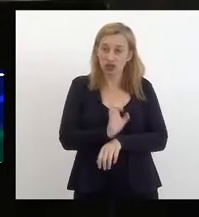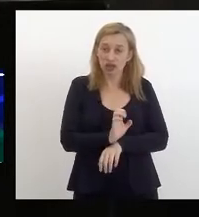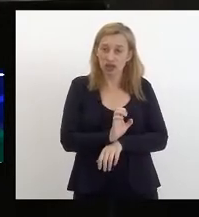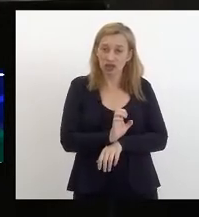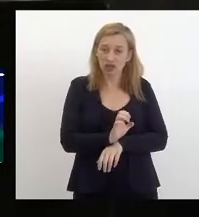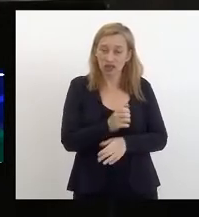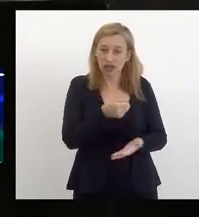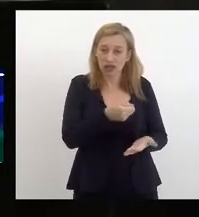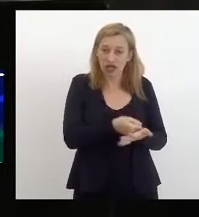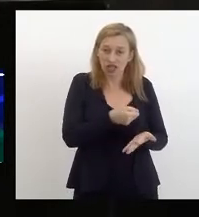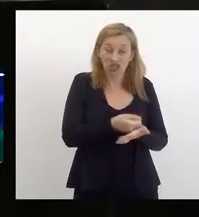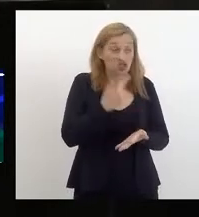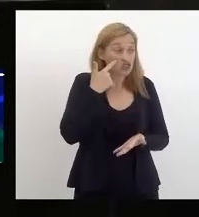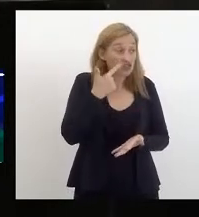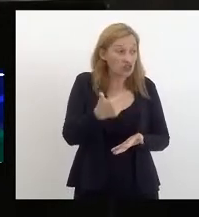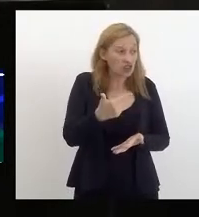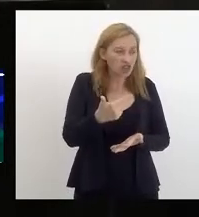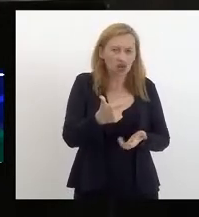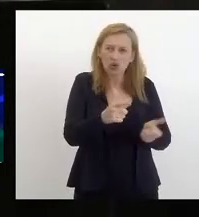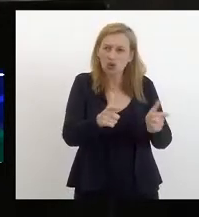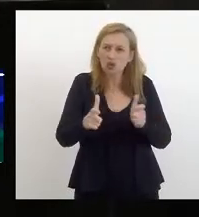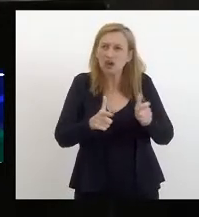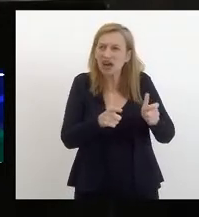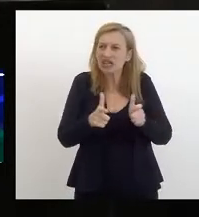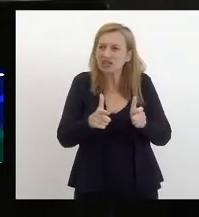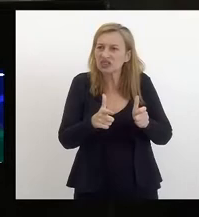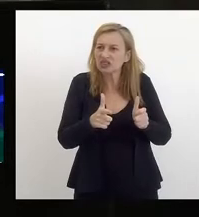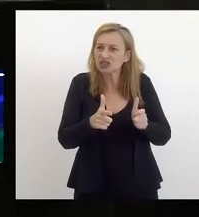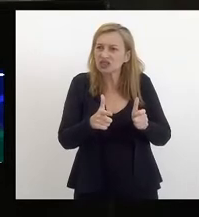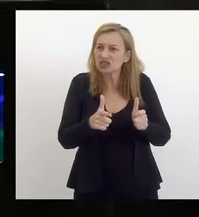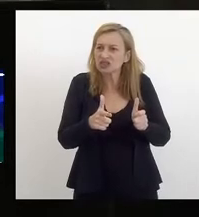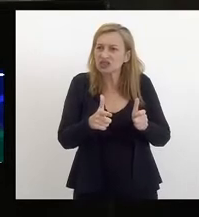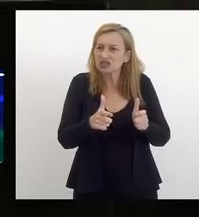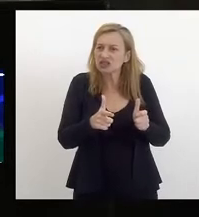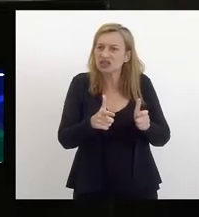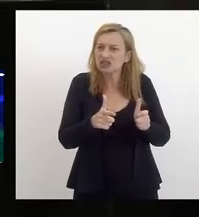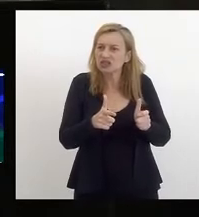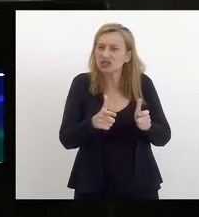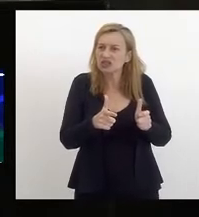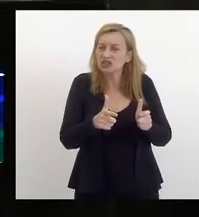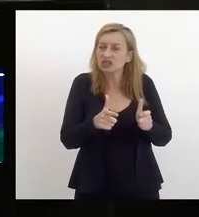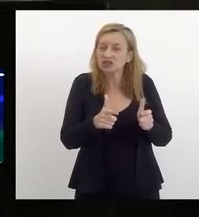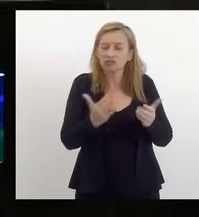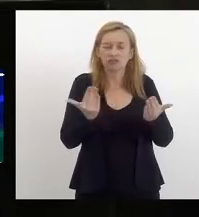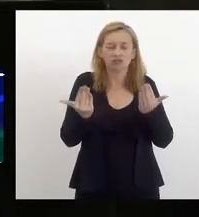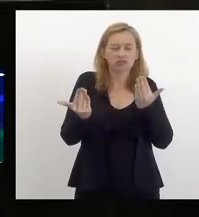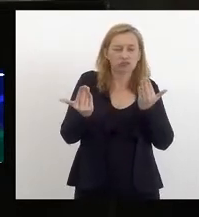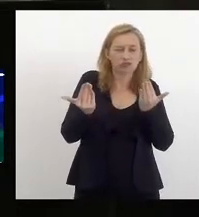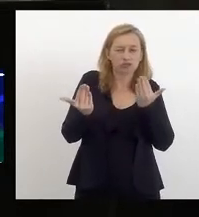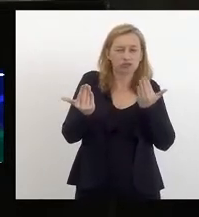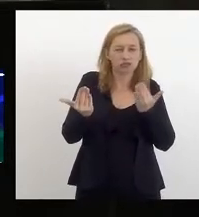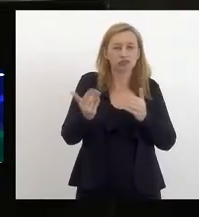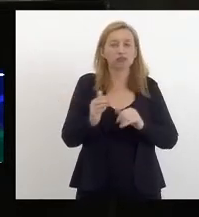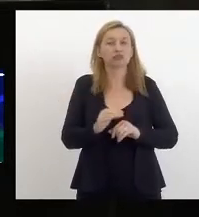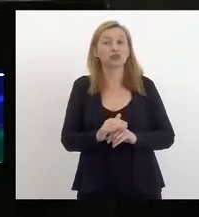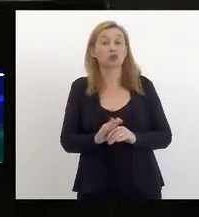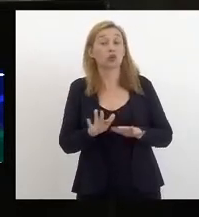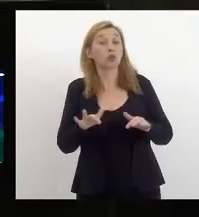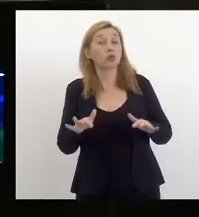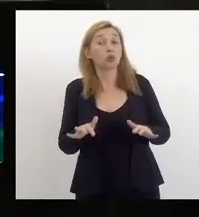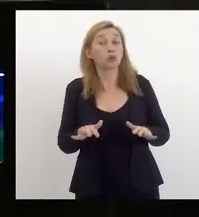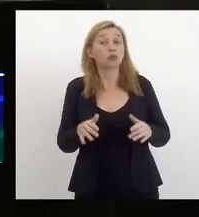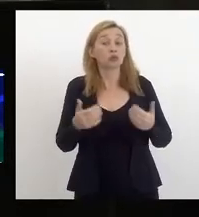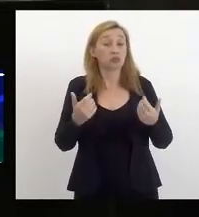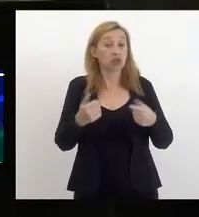esses territórios como sendo territórios aprioristicamente suspeitos e sobre os quais